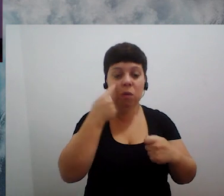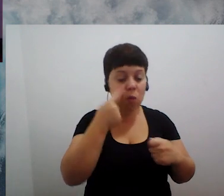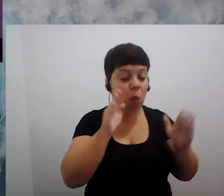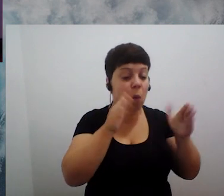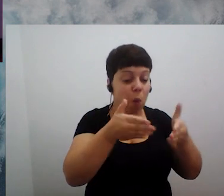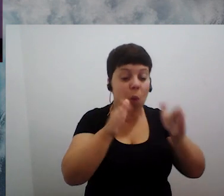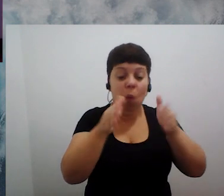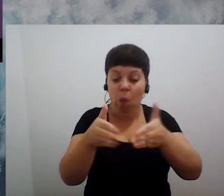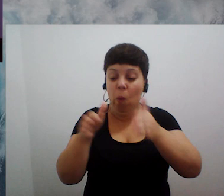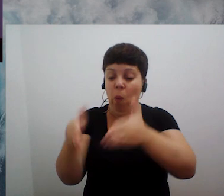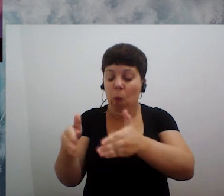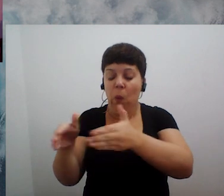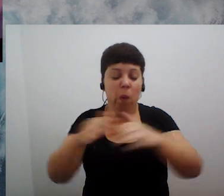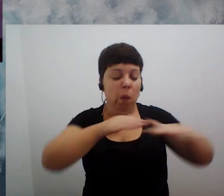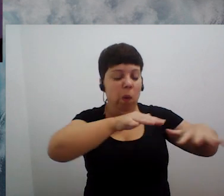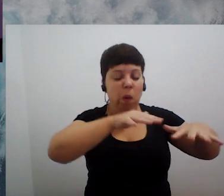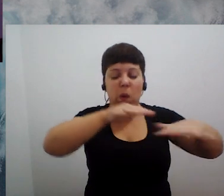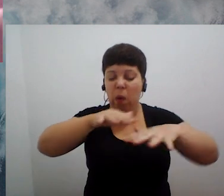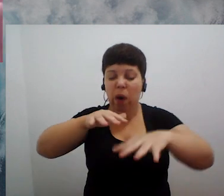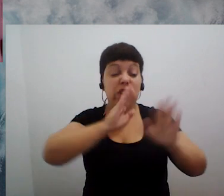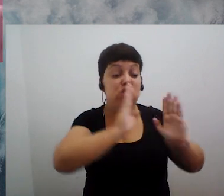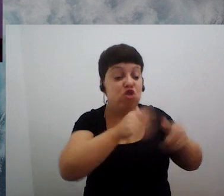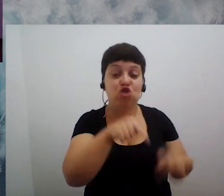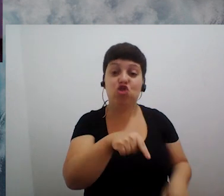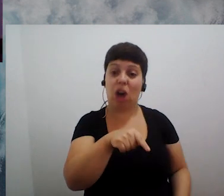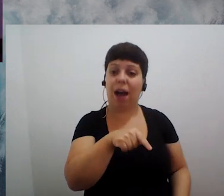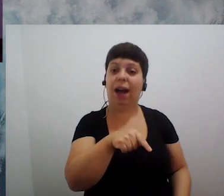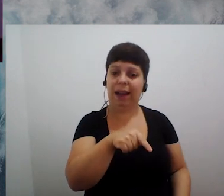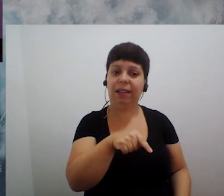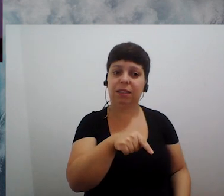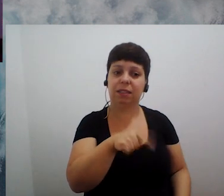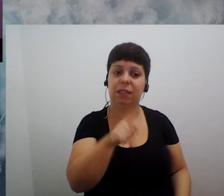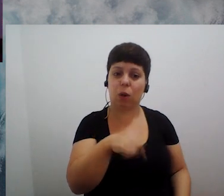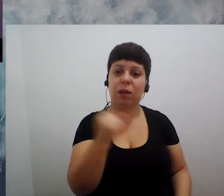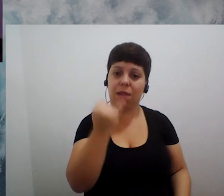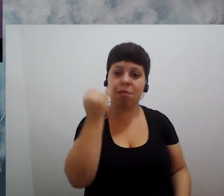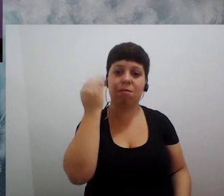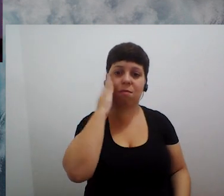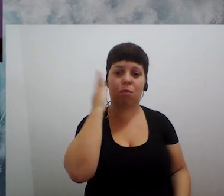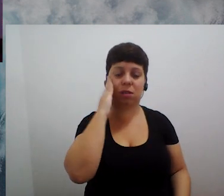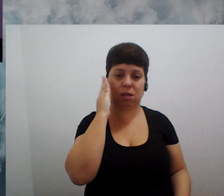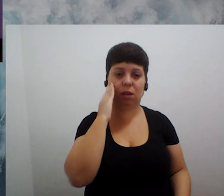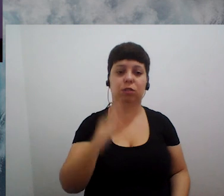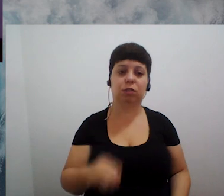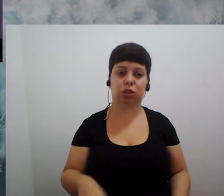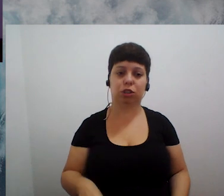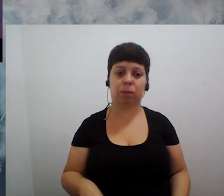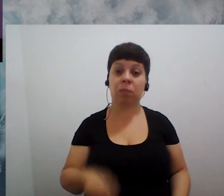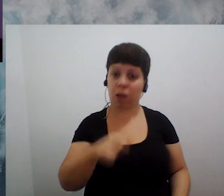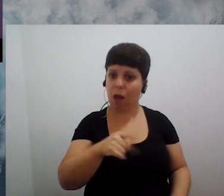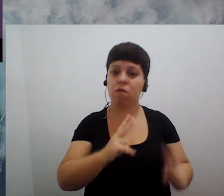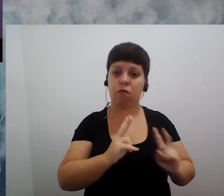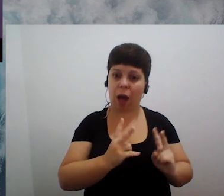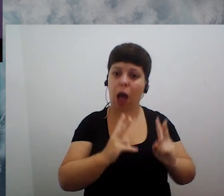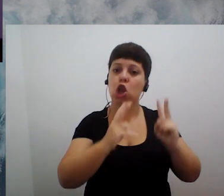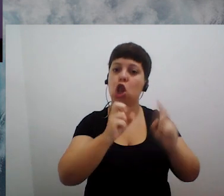não compreender a diversidade e a importância dos movimentos que já estão sendo e já são construídos há muito tempo